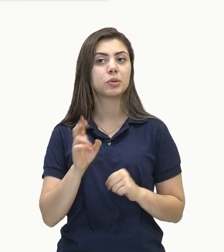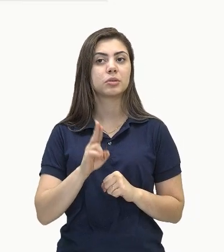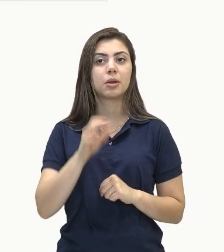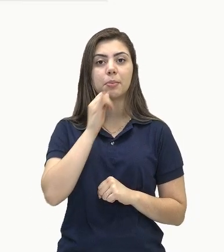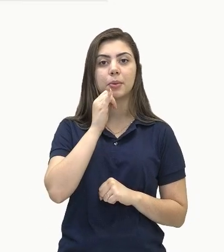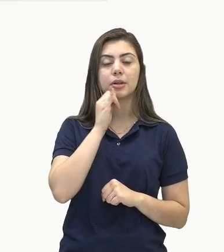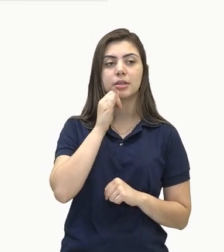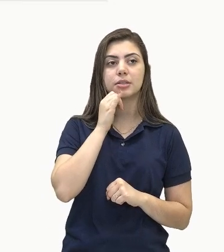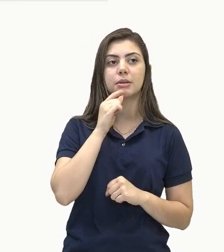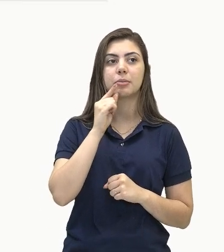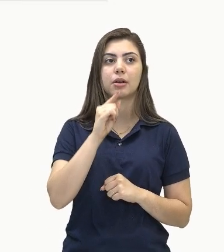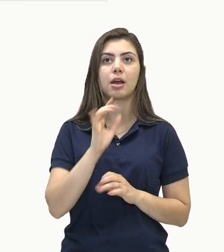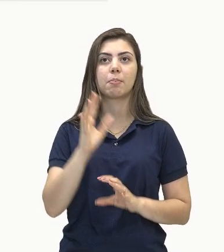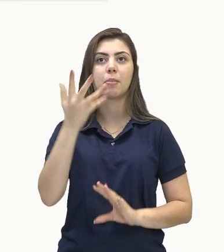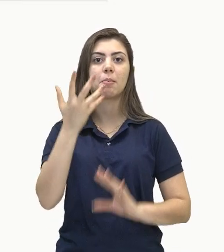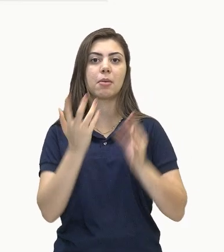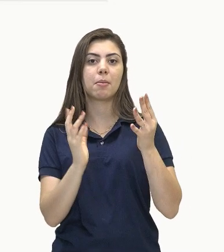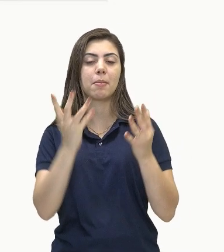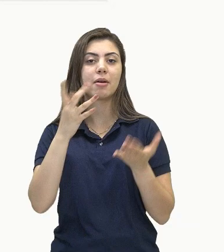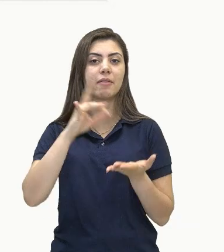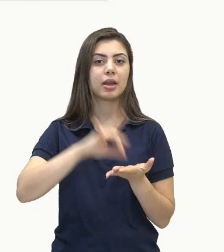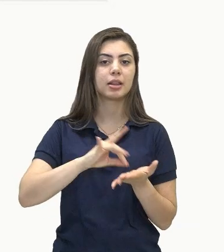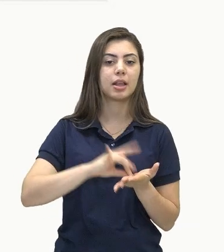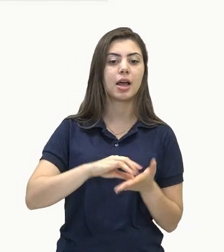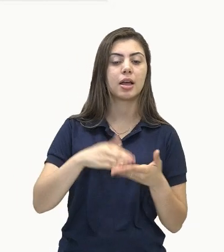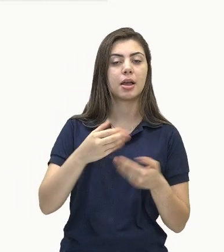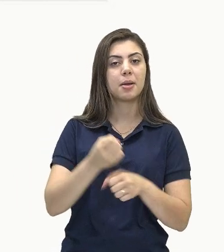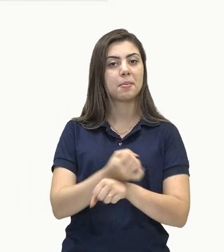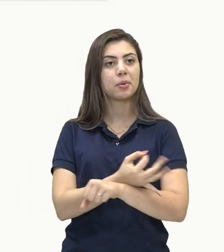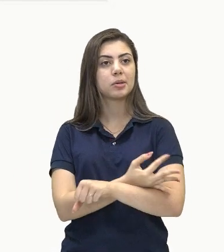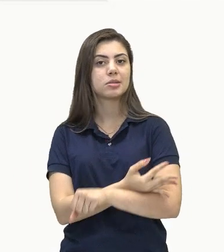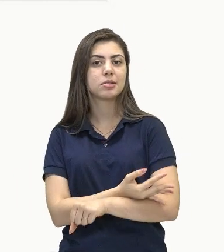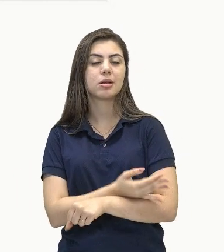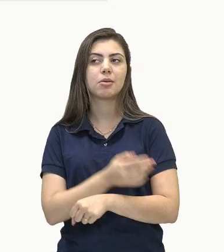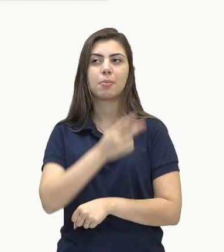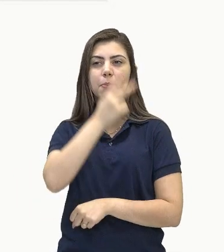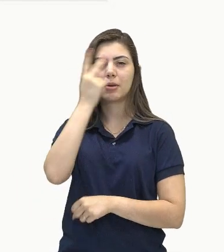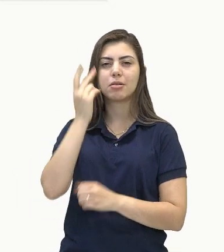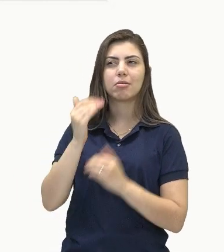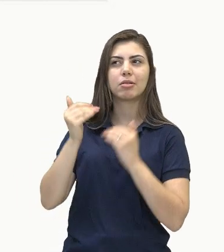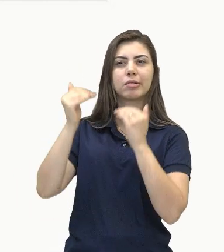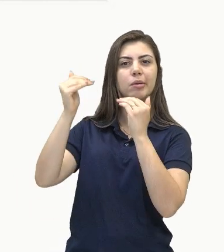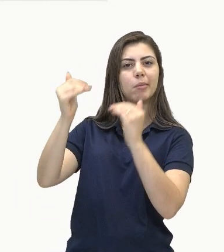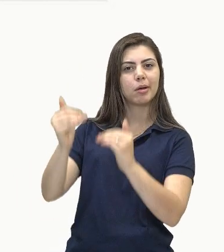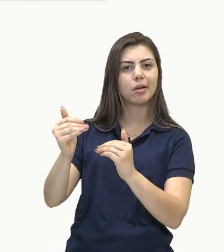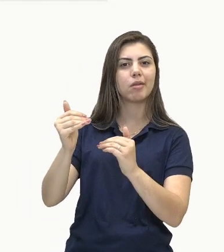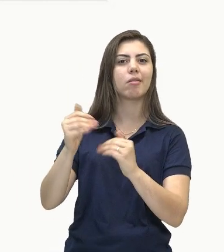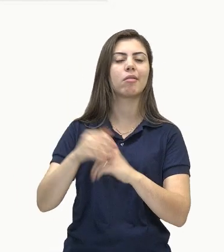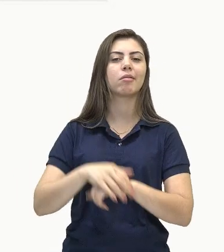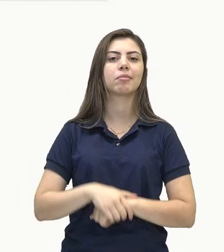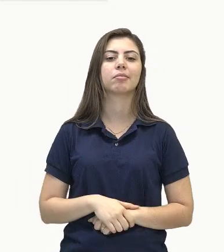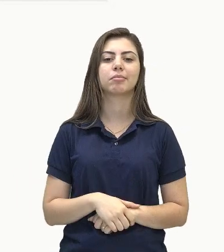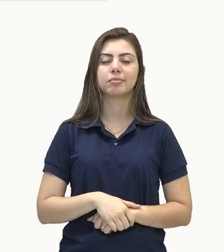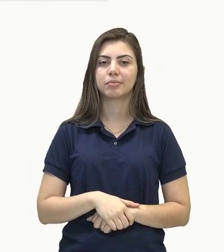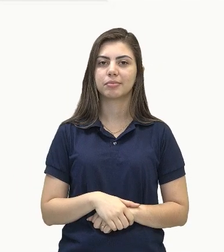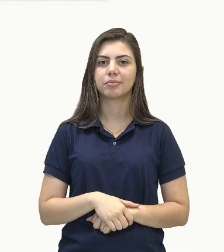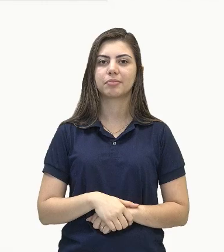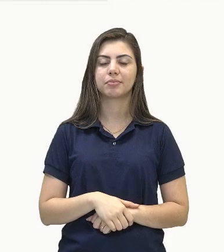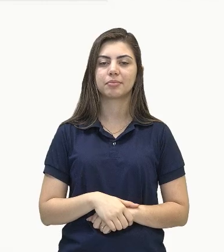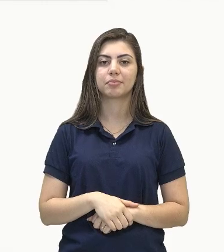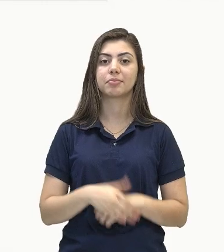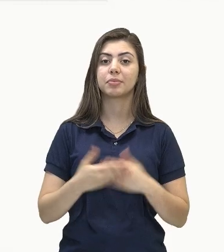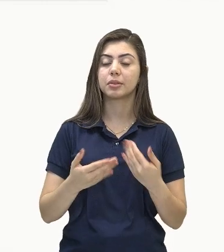a emoção, argumentos de autoridade, enfim. Além disso, a persuasão, essas estratégias de